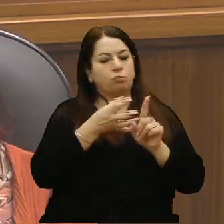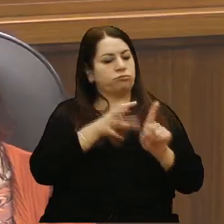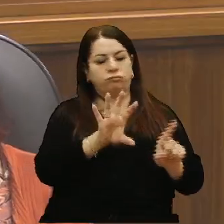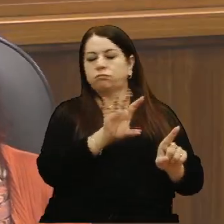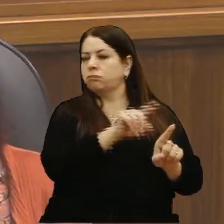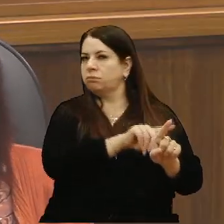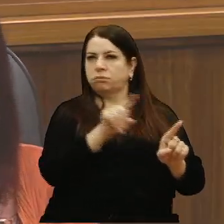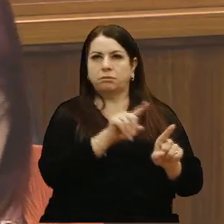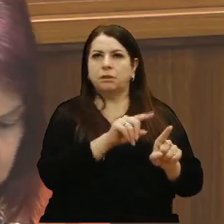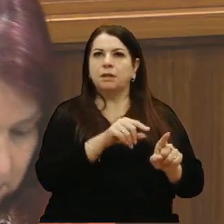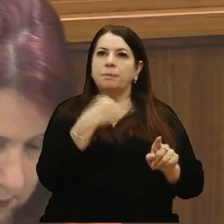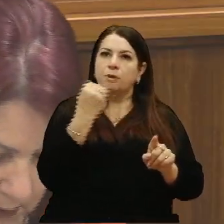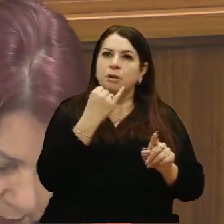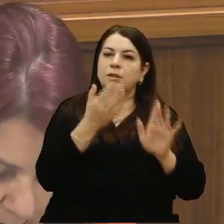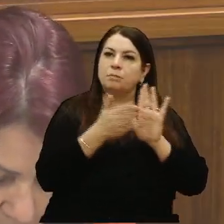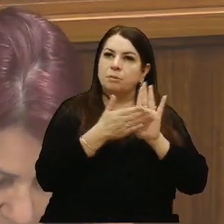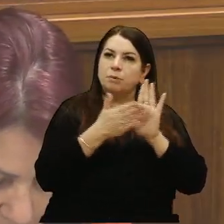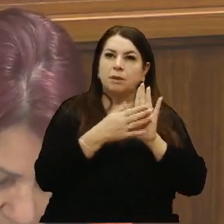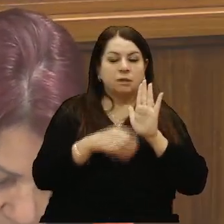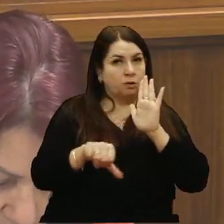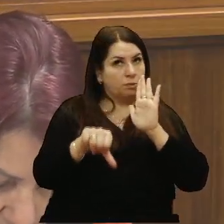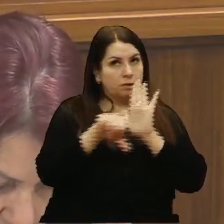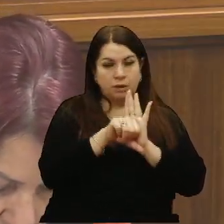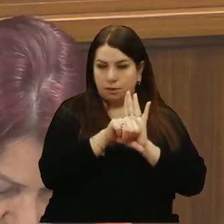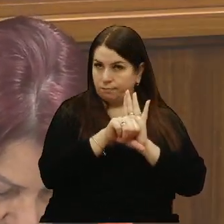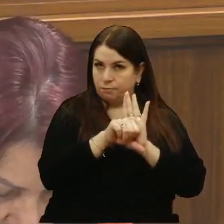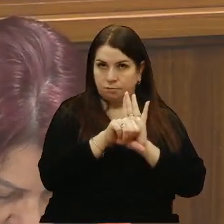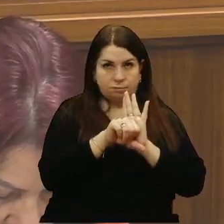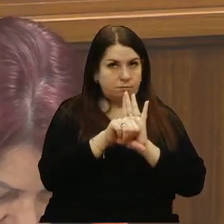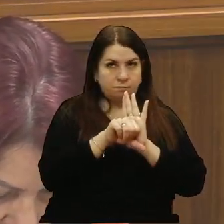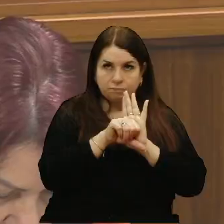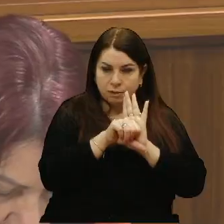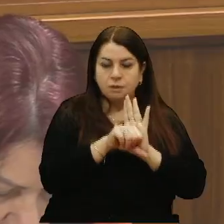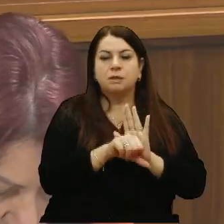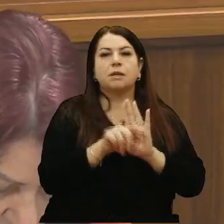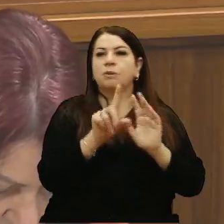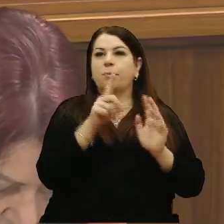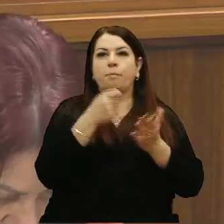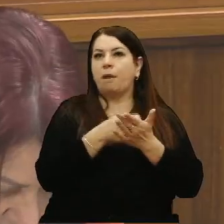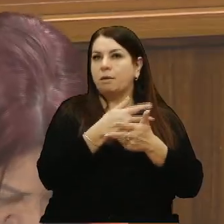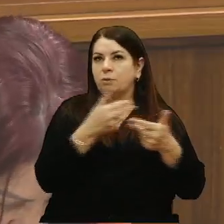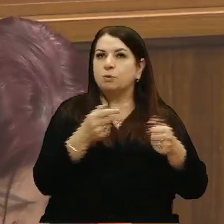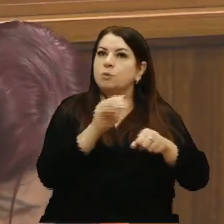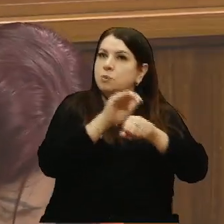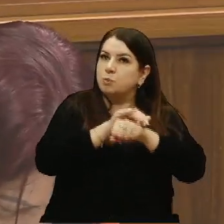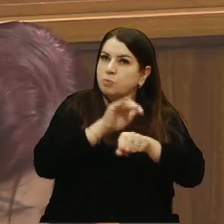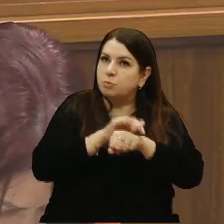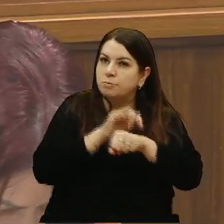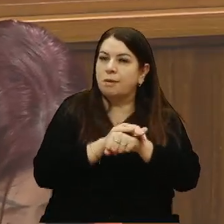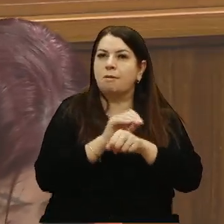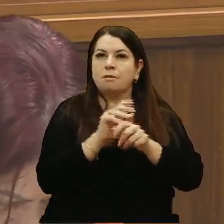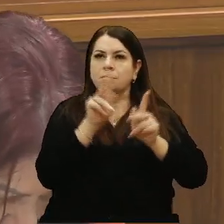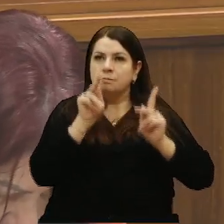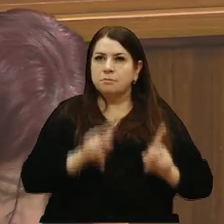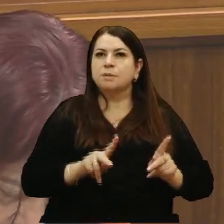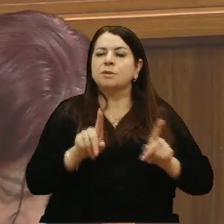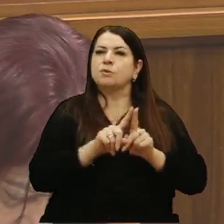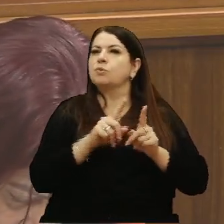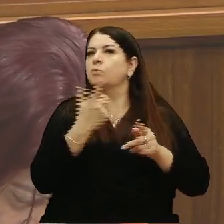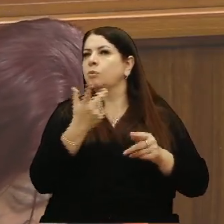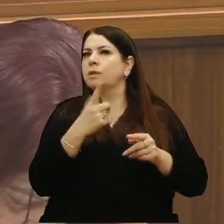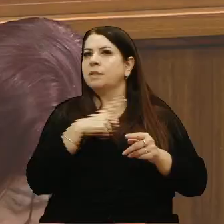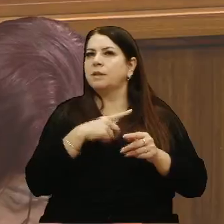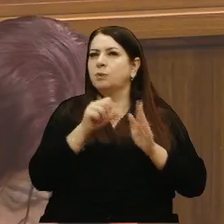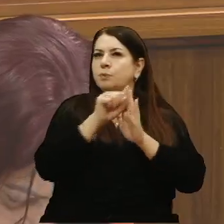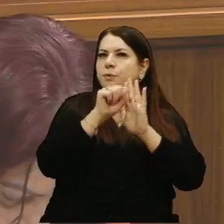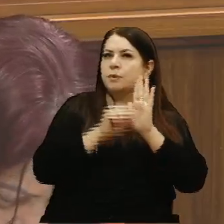importante nós pautarmos que isso é um crime inafiançável. Então, que os culpados, que as pessoas que, mesmo no